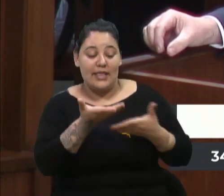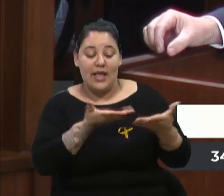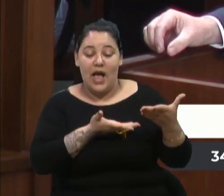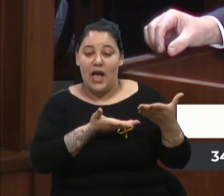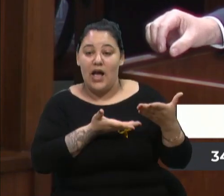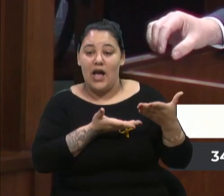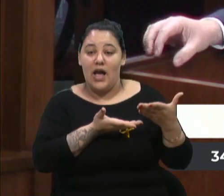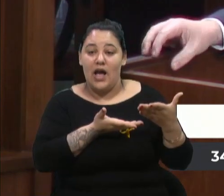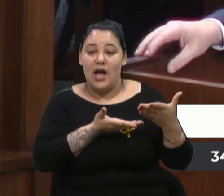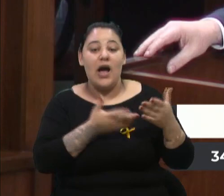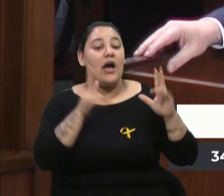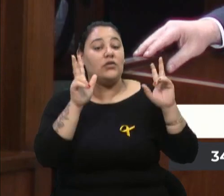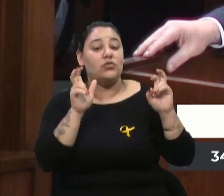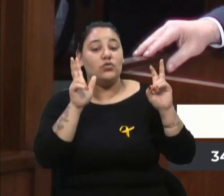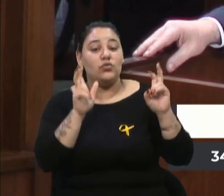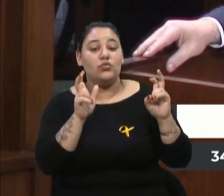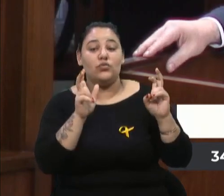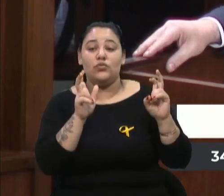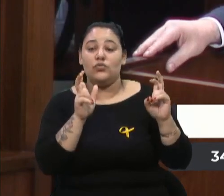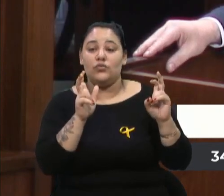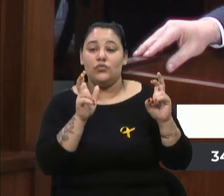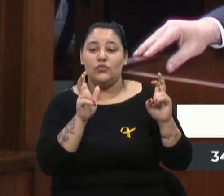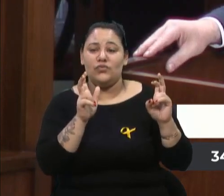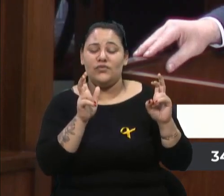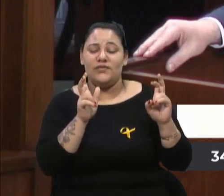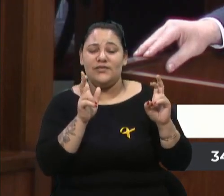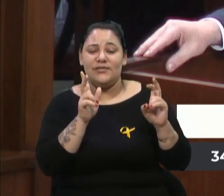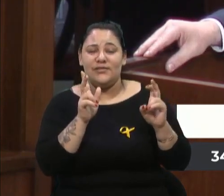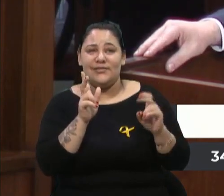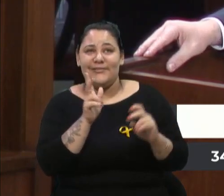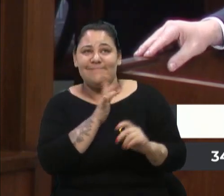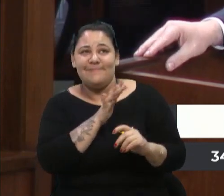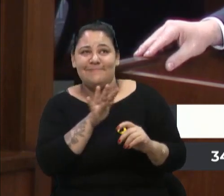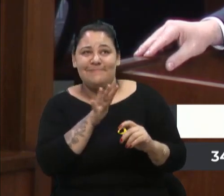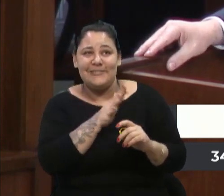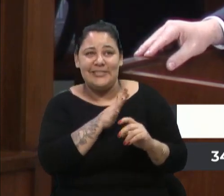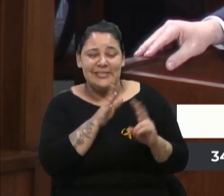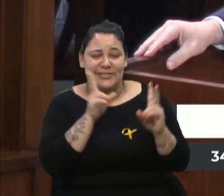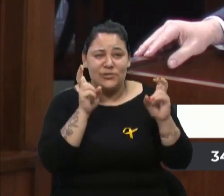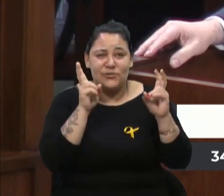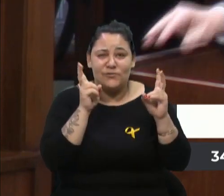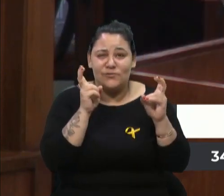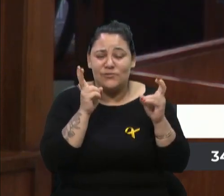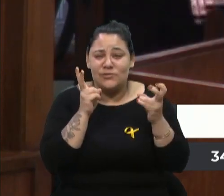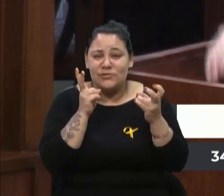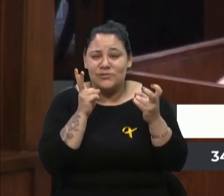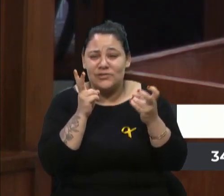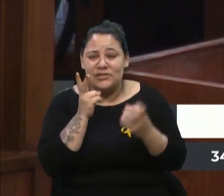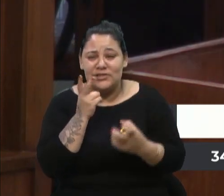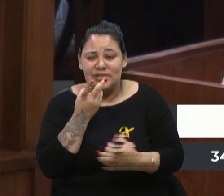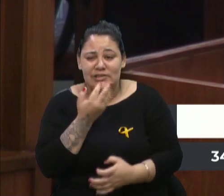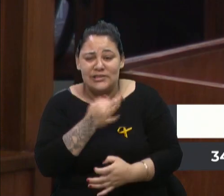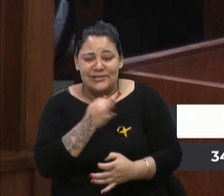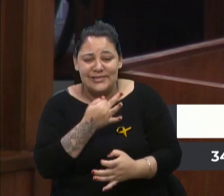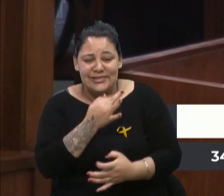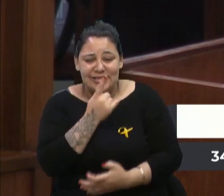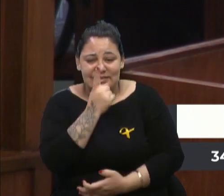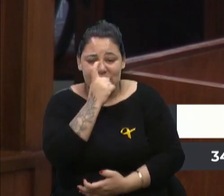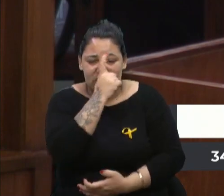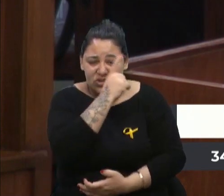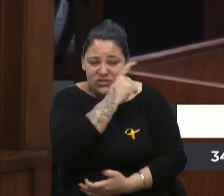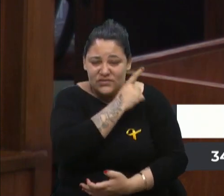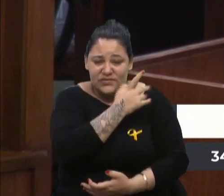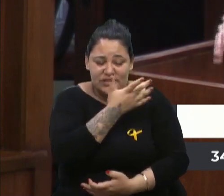temas que às vezes são temas espinhosos, temas polêmicos, como essa questão da